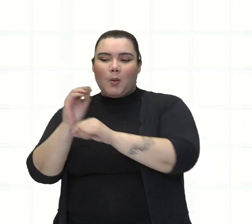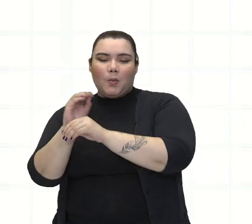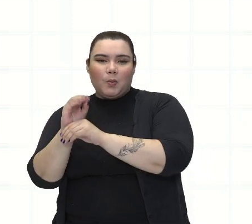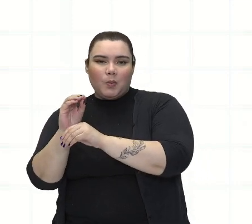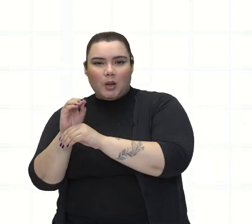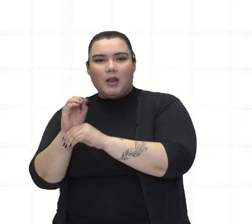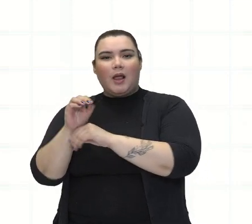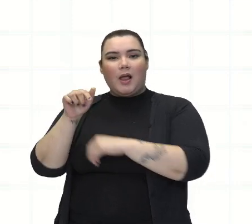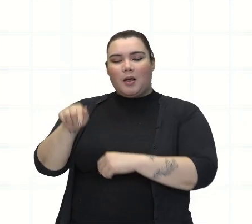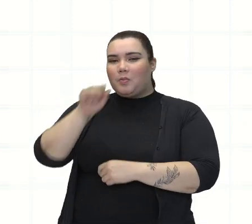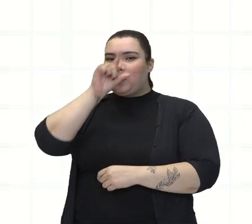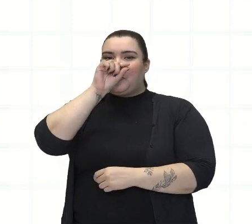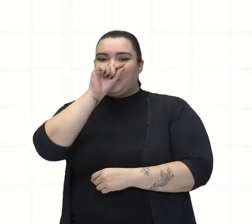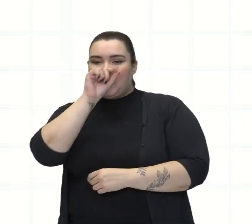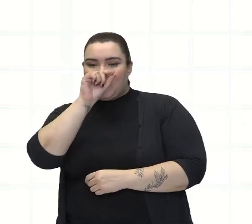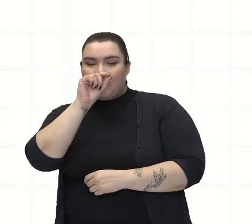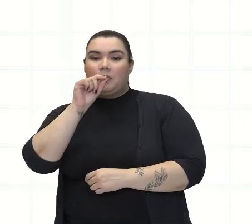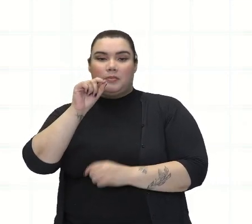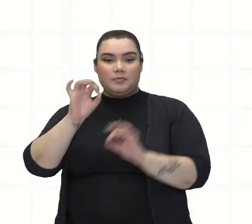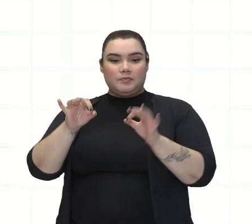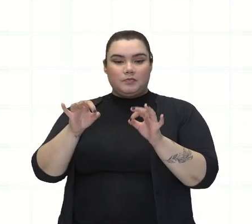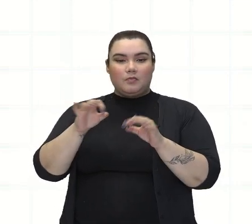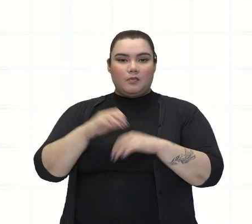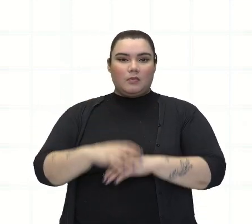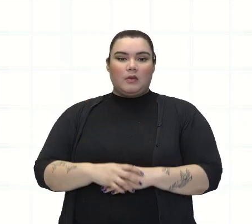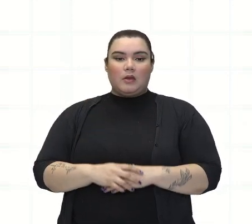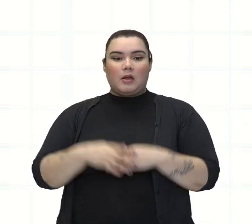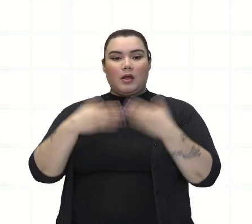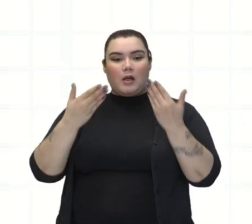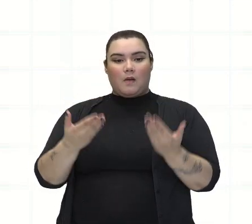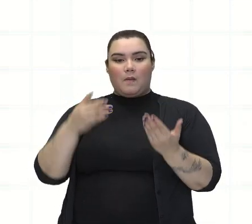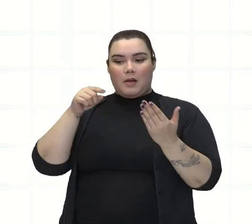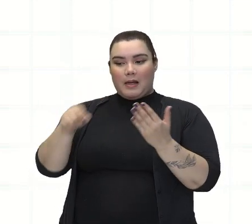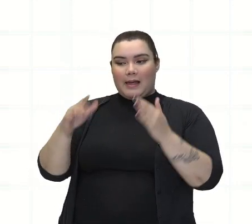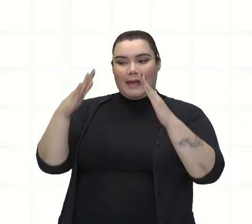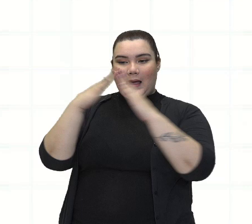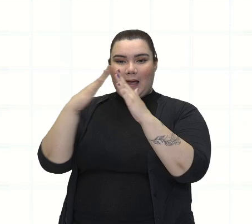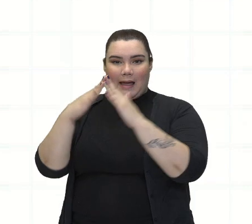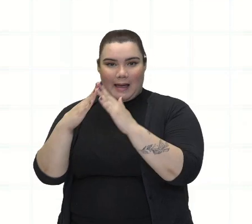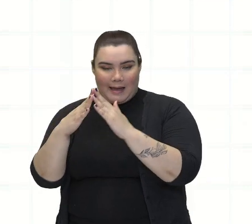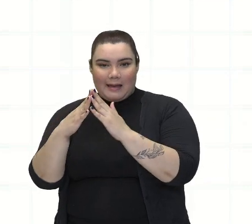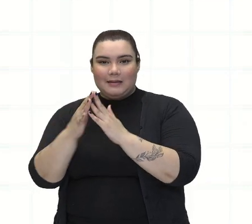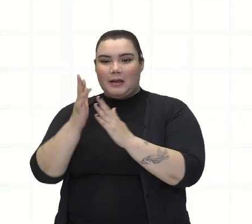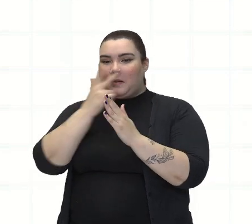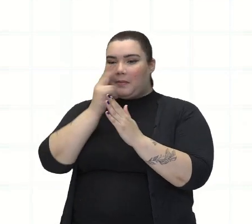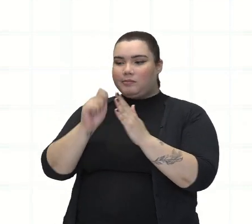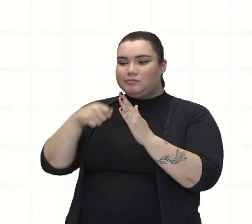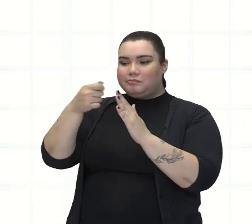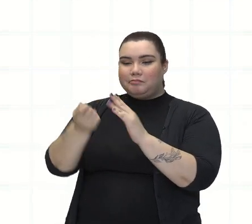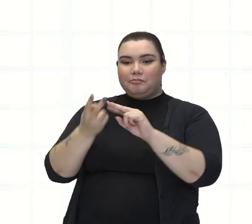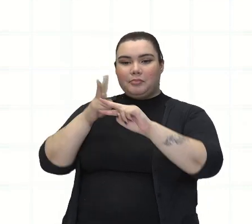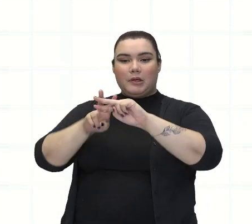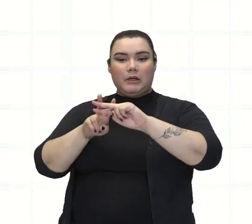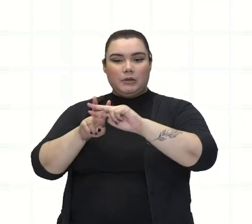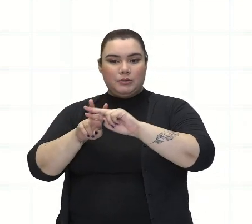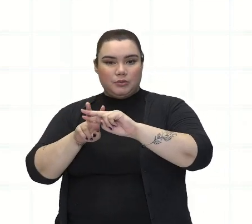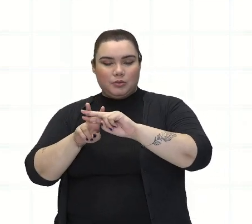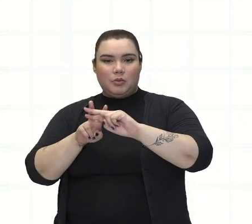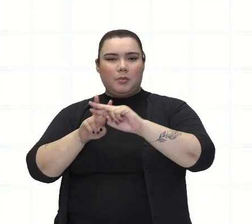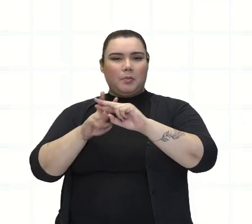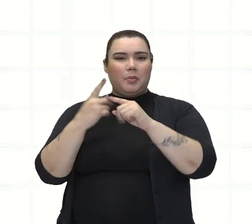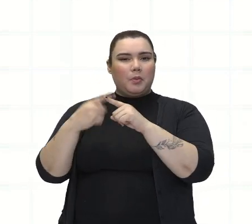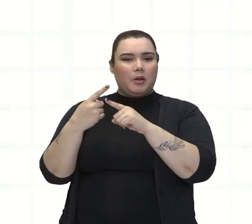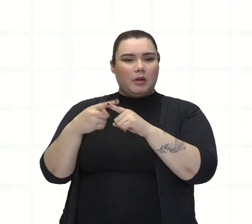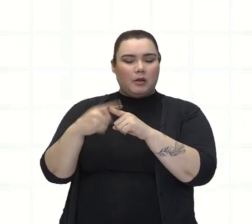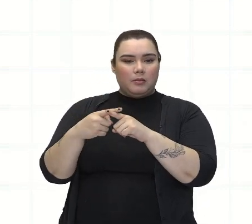com a asa quebrada. E essa casa dele era uma prisão, certo?